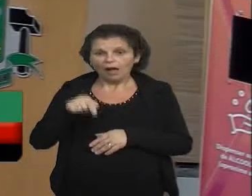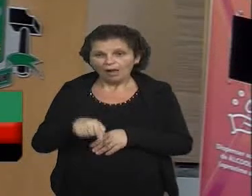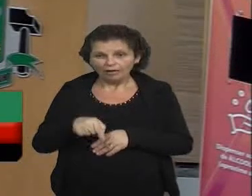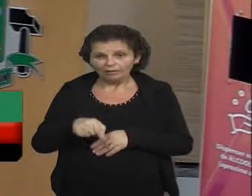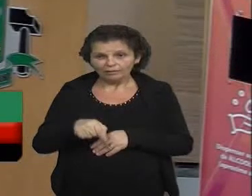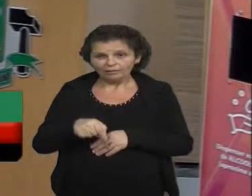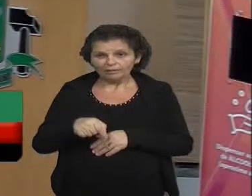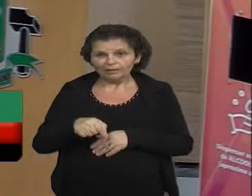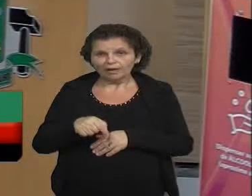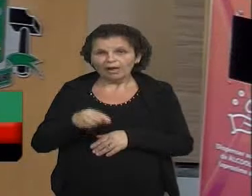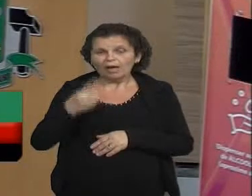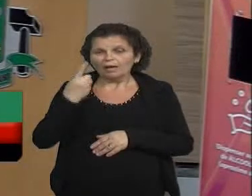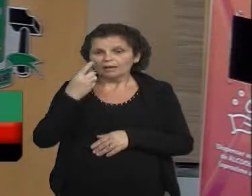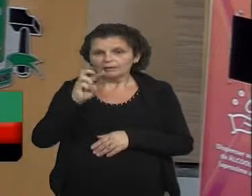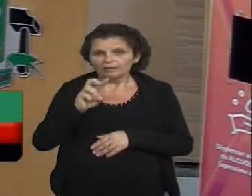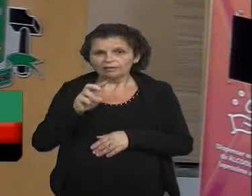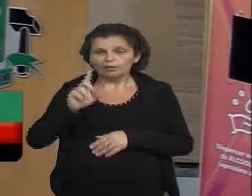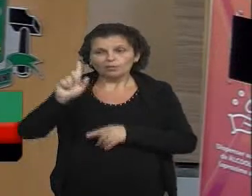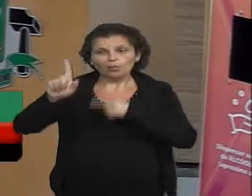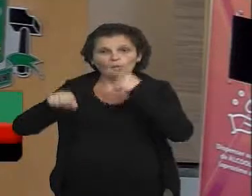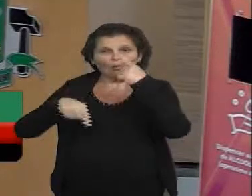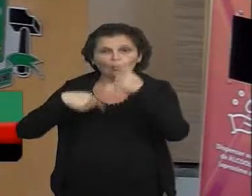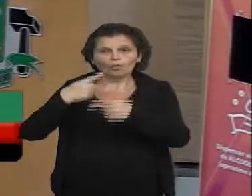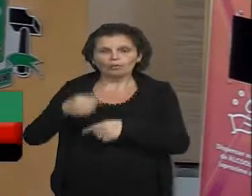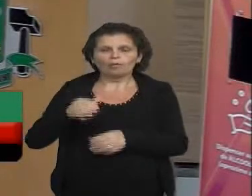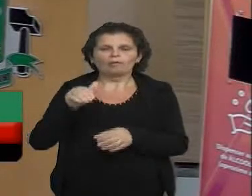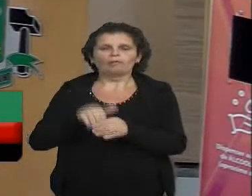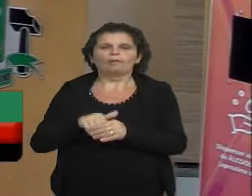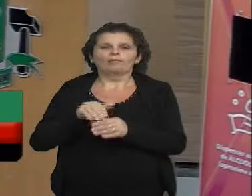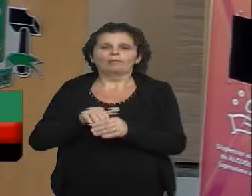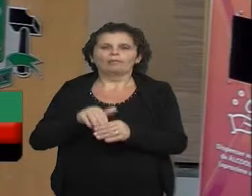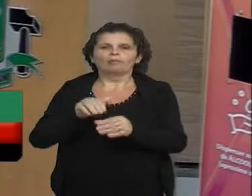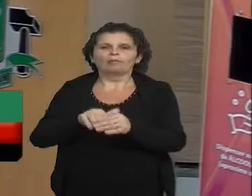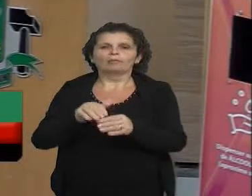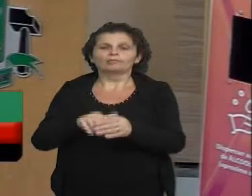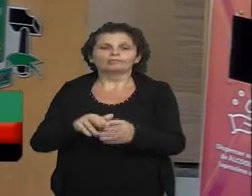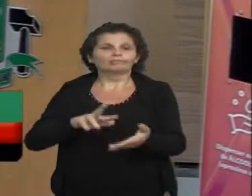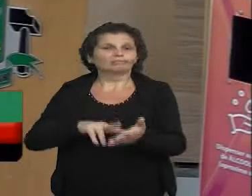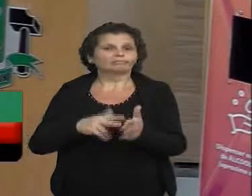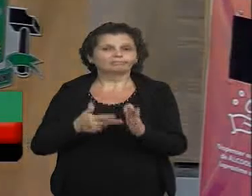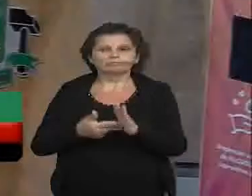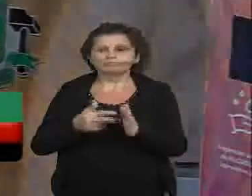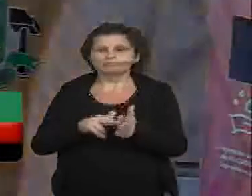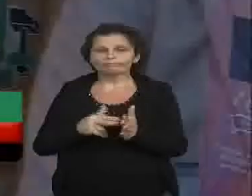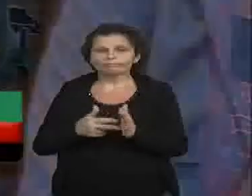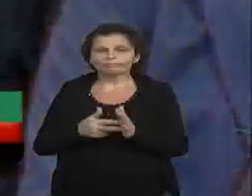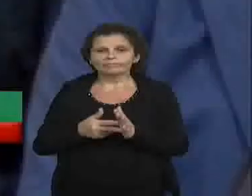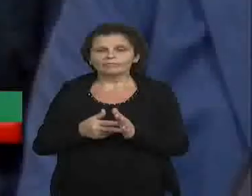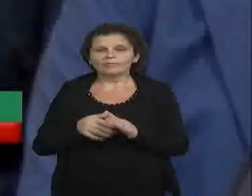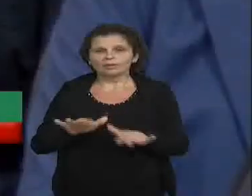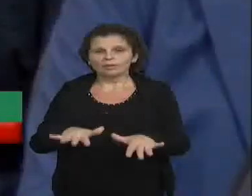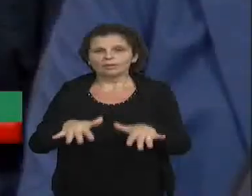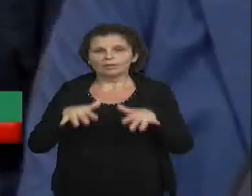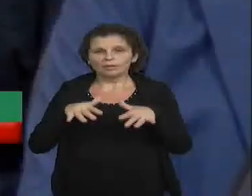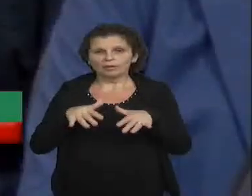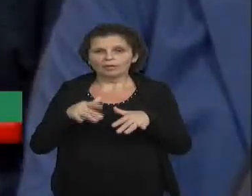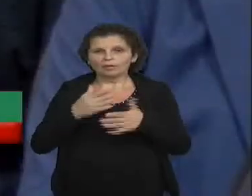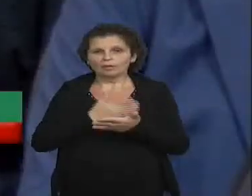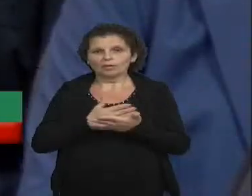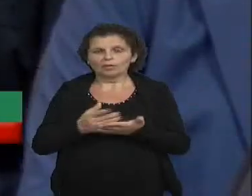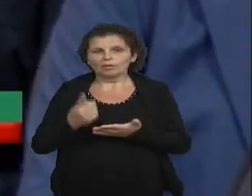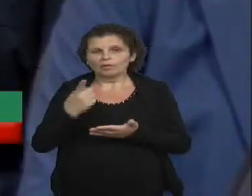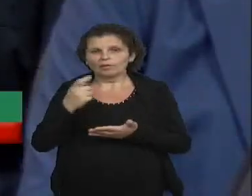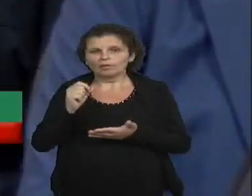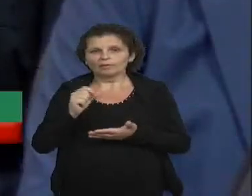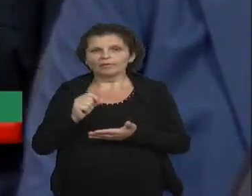horas e já saí aqui no dia seguinte em votação. Não significa que a sessão comece às 10